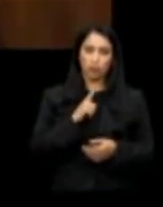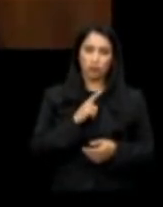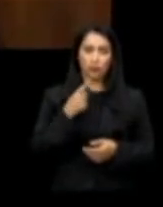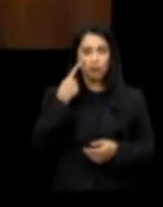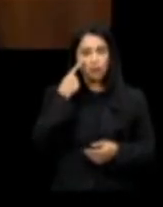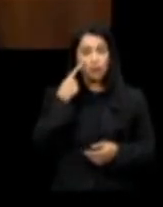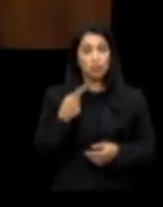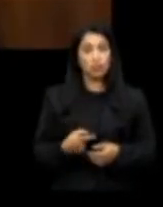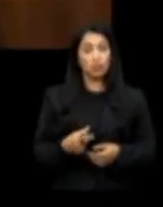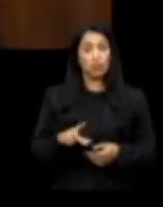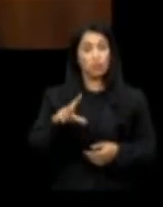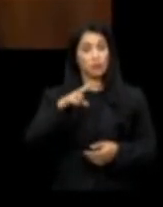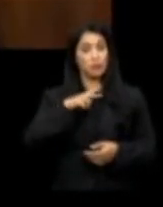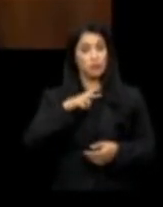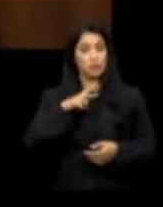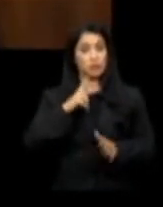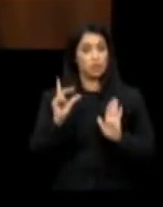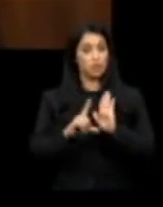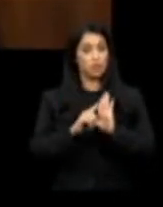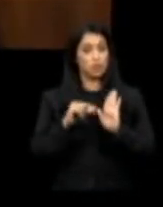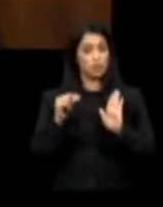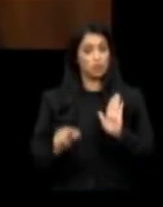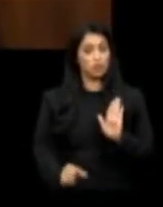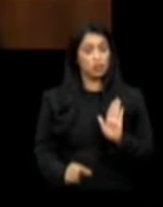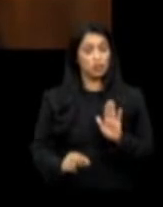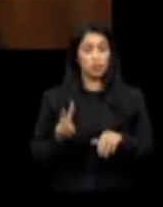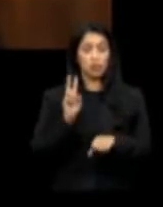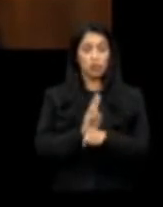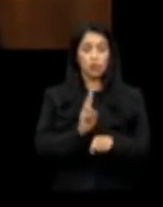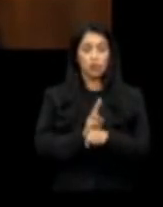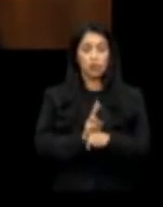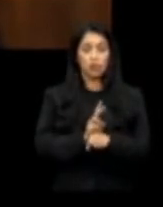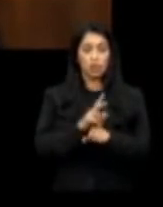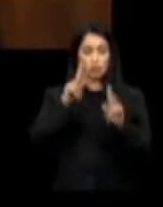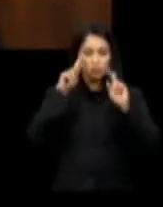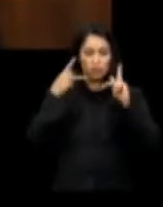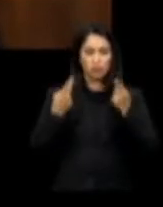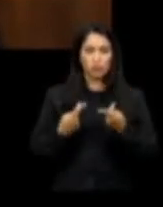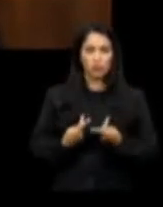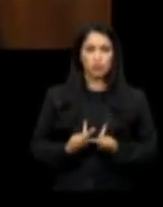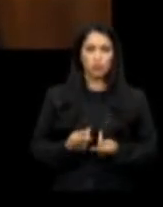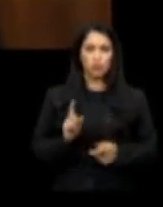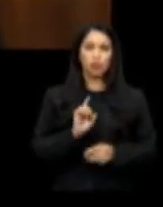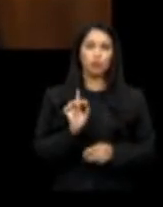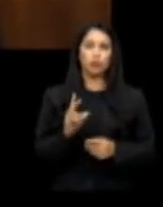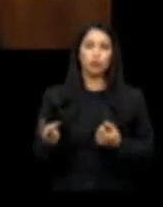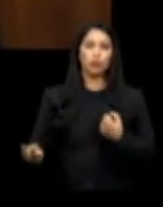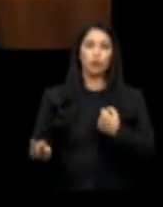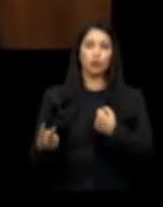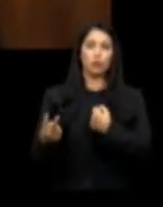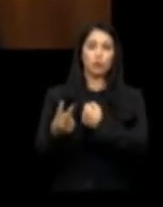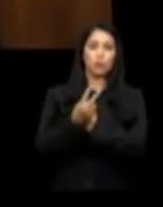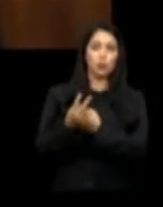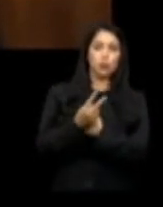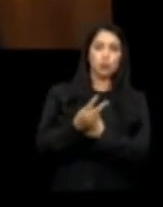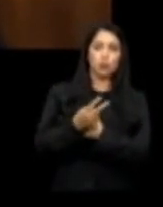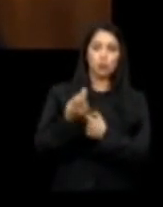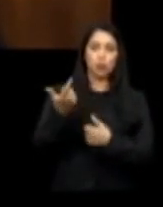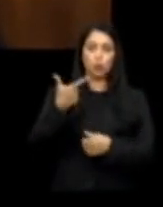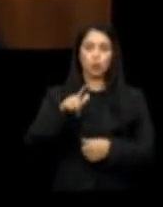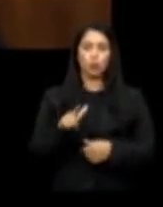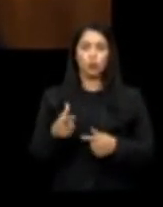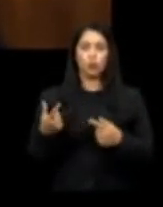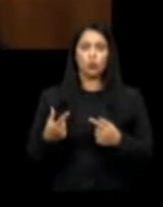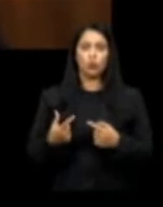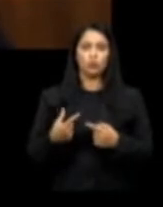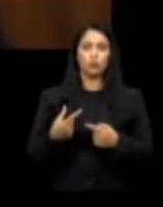assume posição de destaque na proteção da pessoa humana, não somente tomada como escudo contra o exterior, na lógica